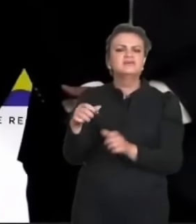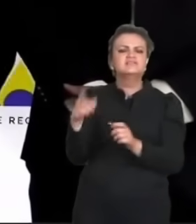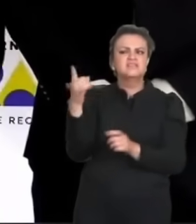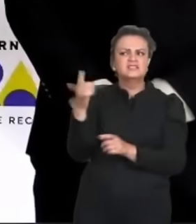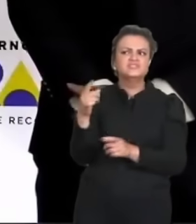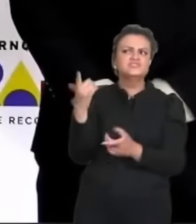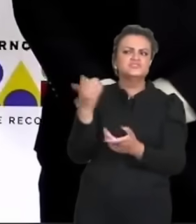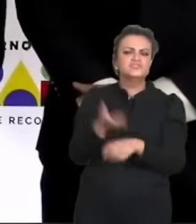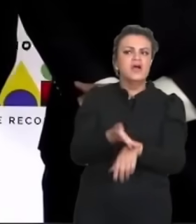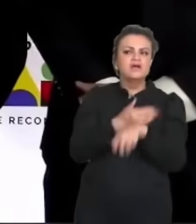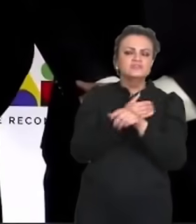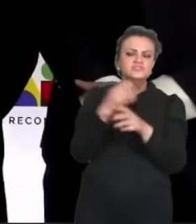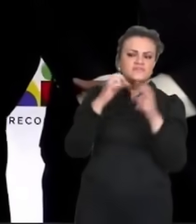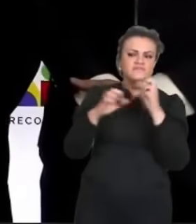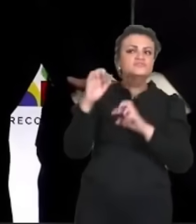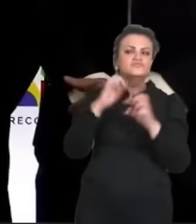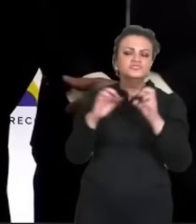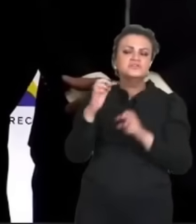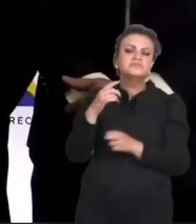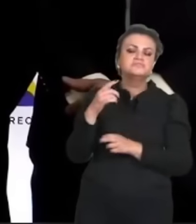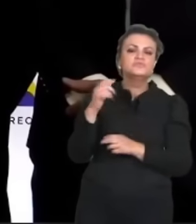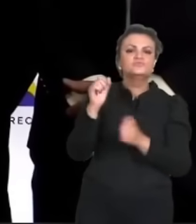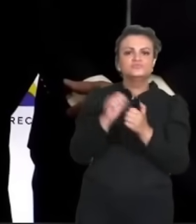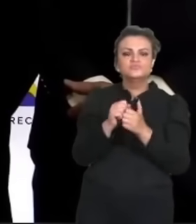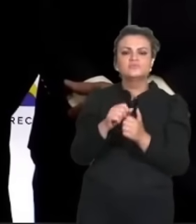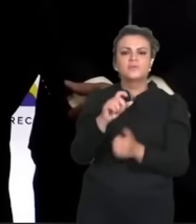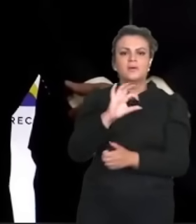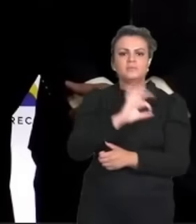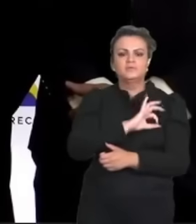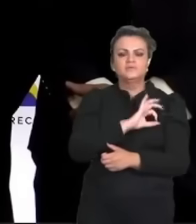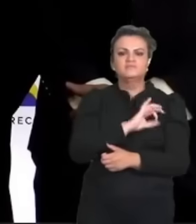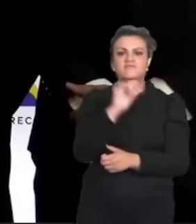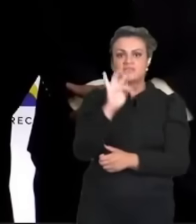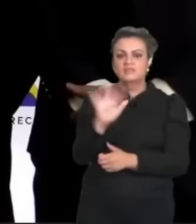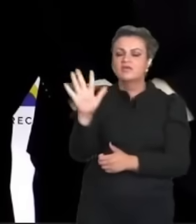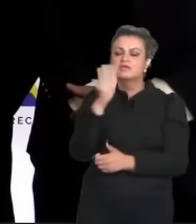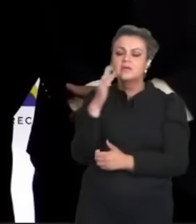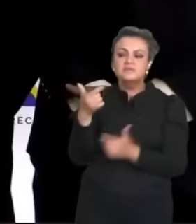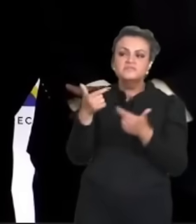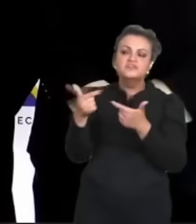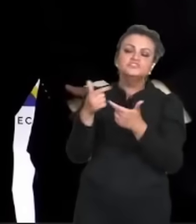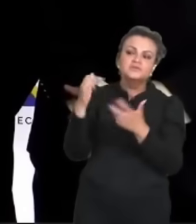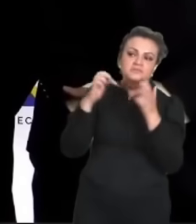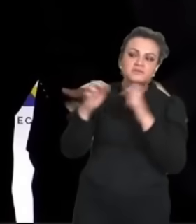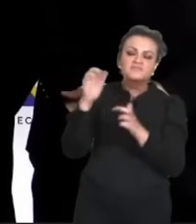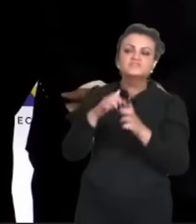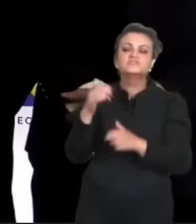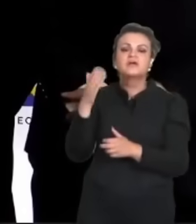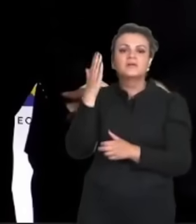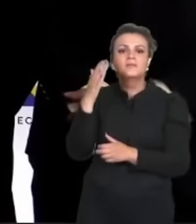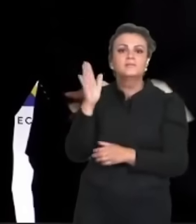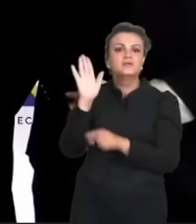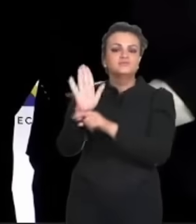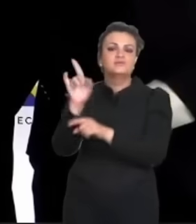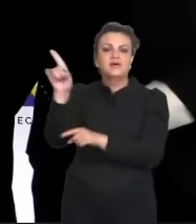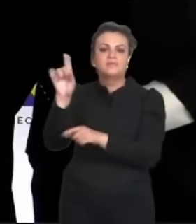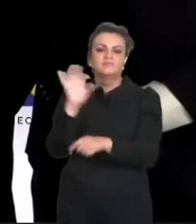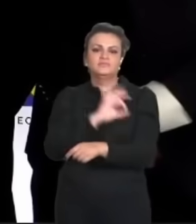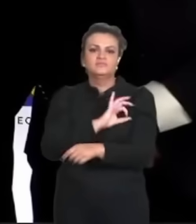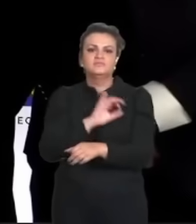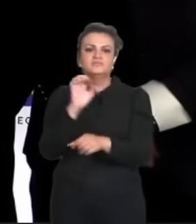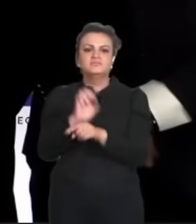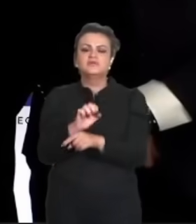primeiras horas por intermédio da Polícia Federal atuando para ajudar a polícia do Rio de Janeiro a